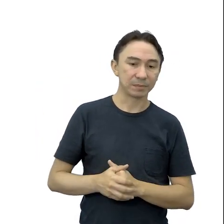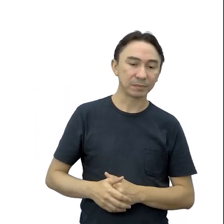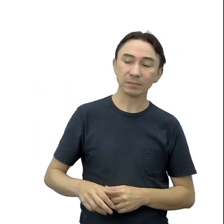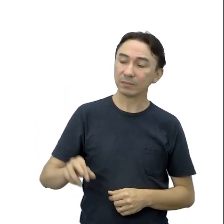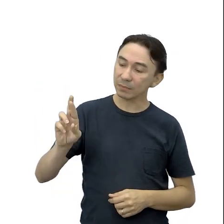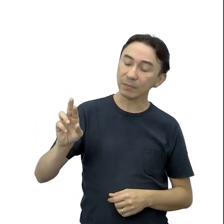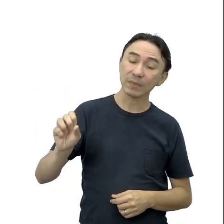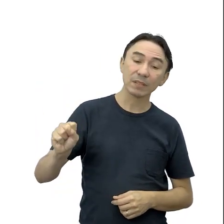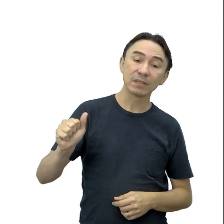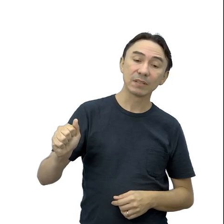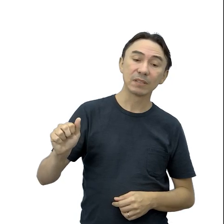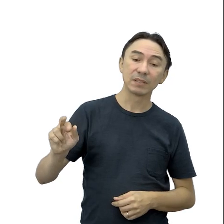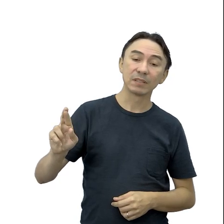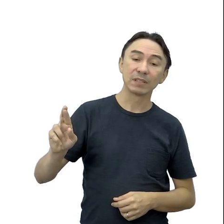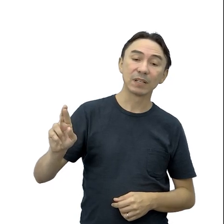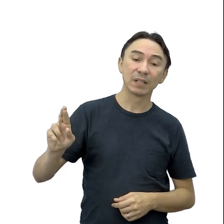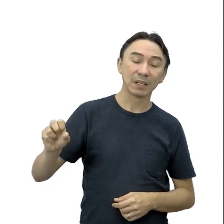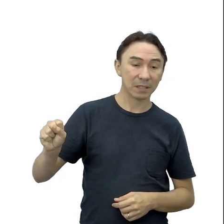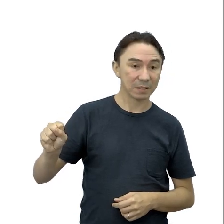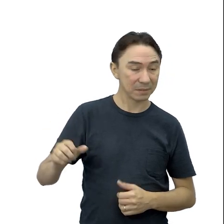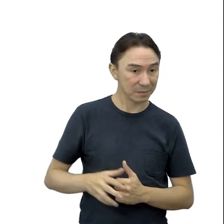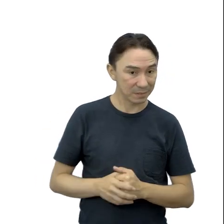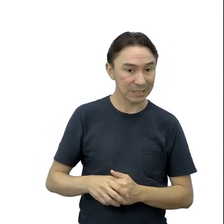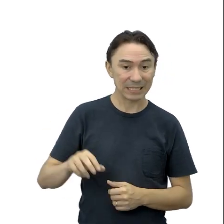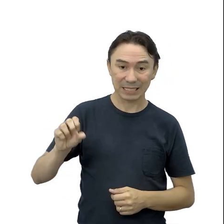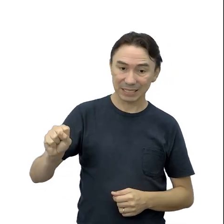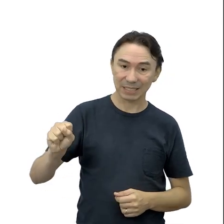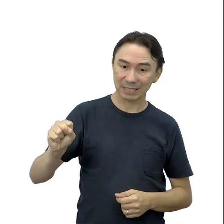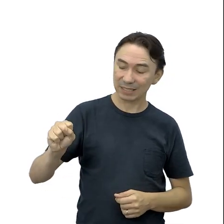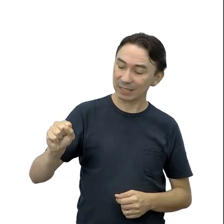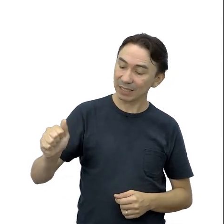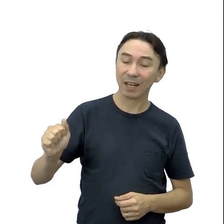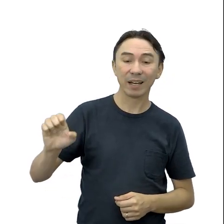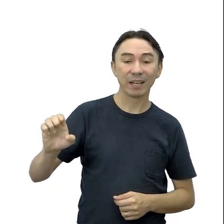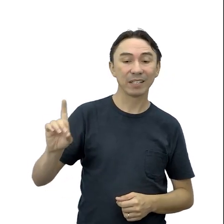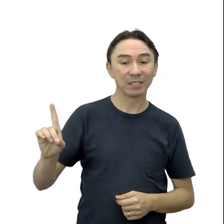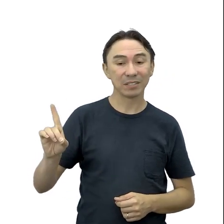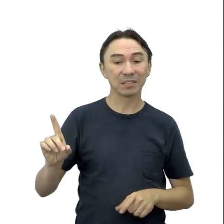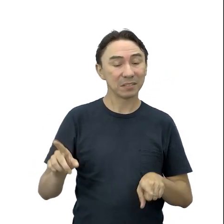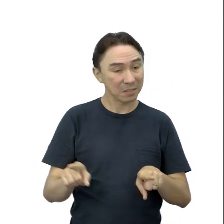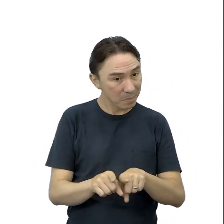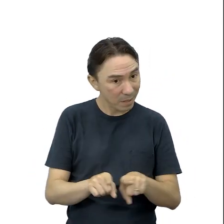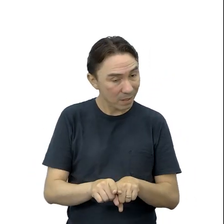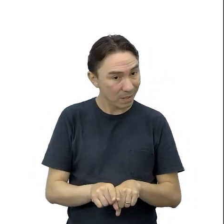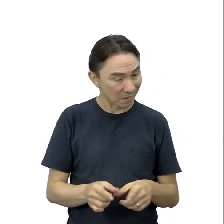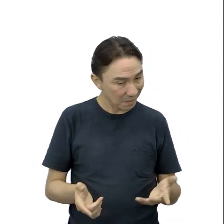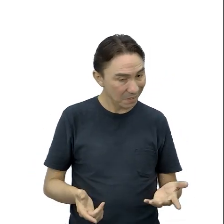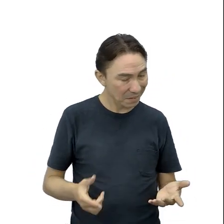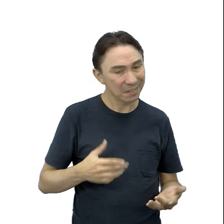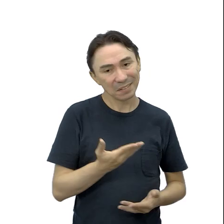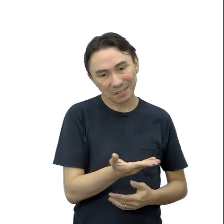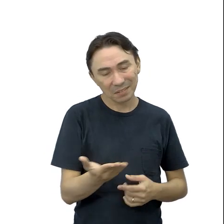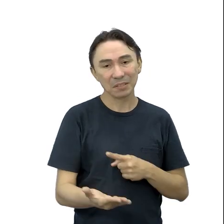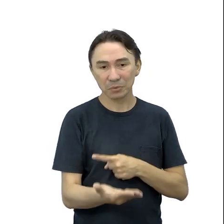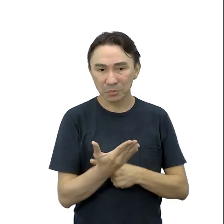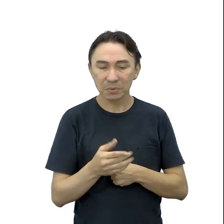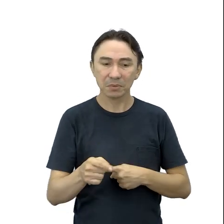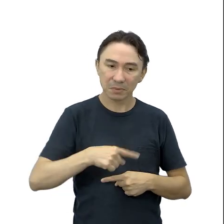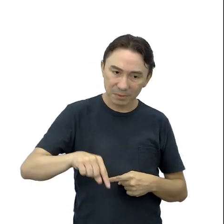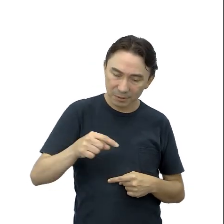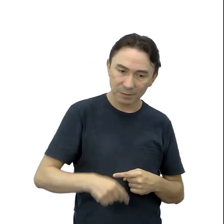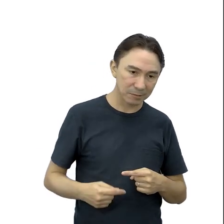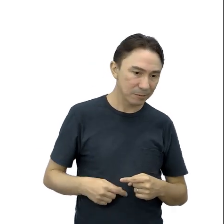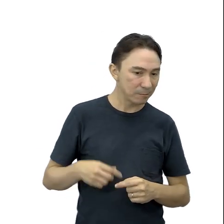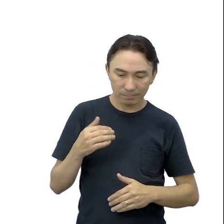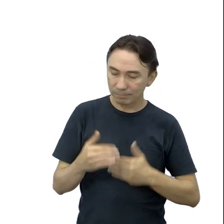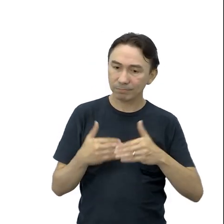essas avaliações, elas nos dão direcionamento para que a gente possa traçar ações para o nosso trabalho pedagógico, tá